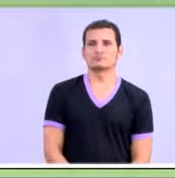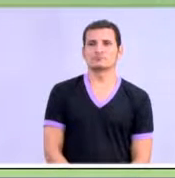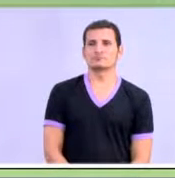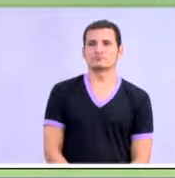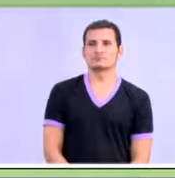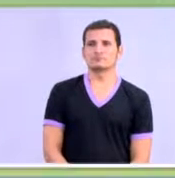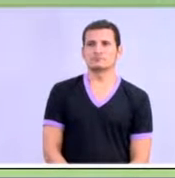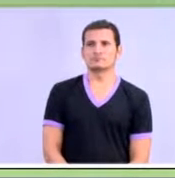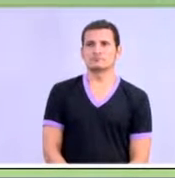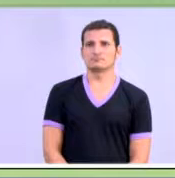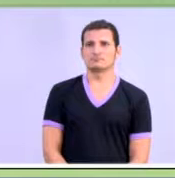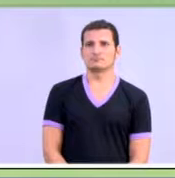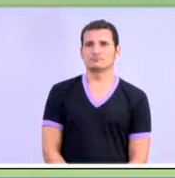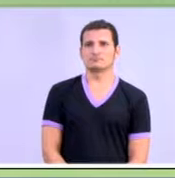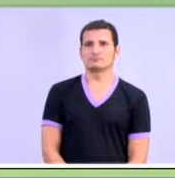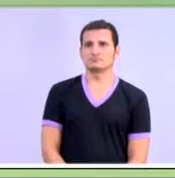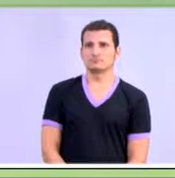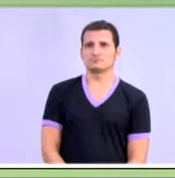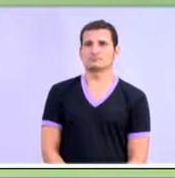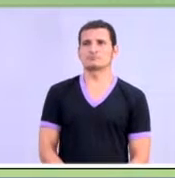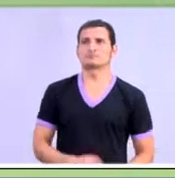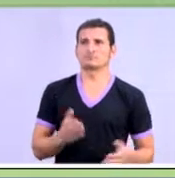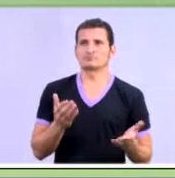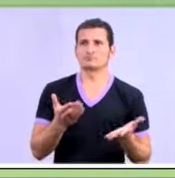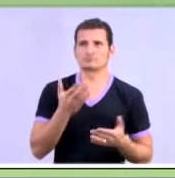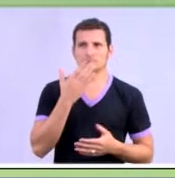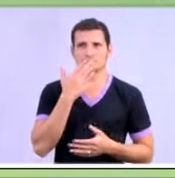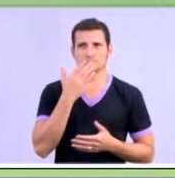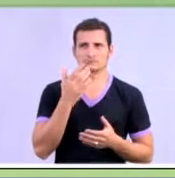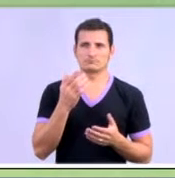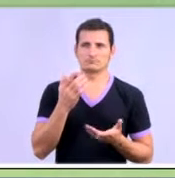E por fim, gente, vamos falar de tipos de retorno.